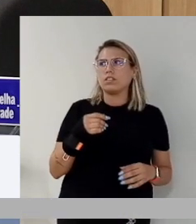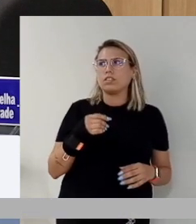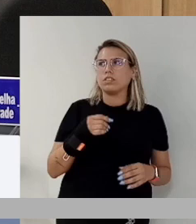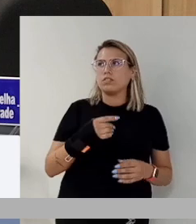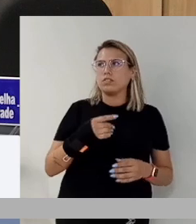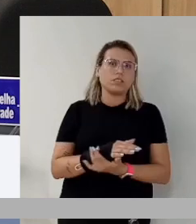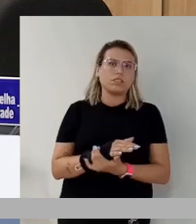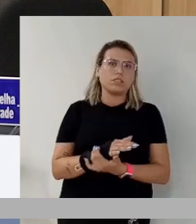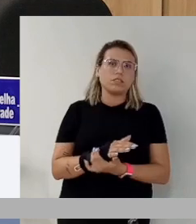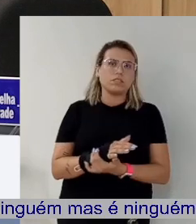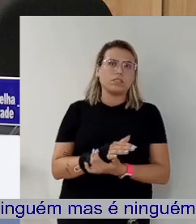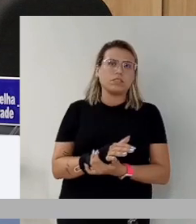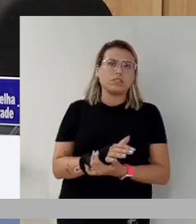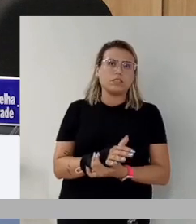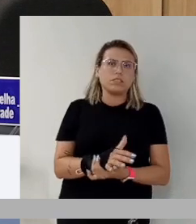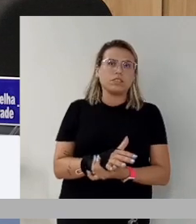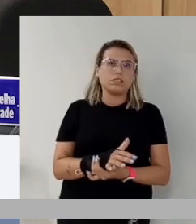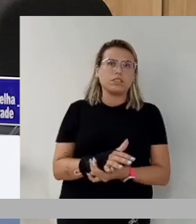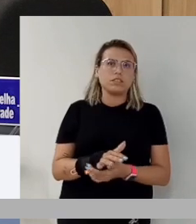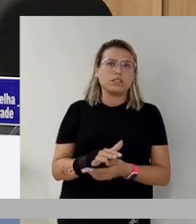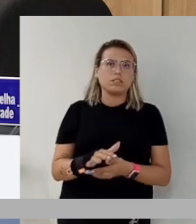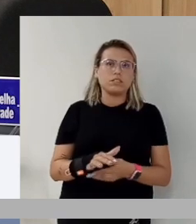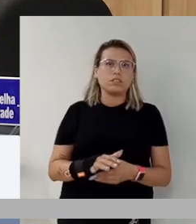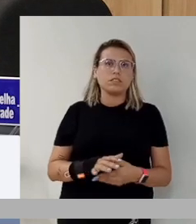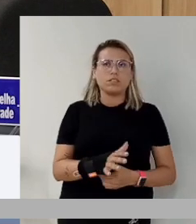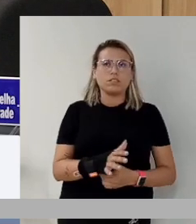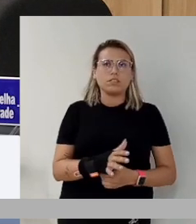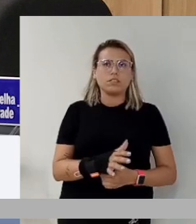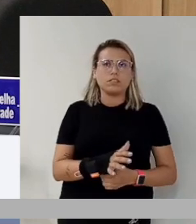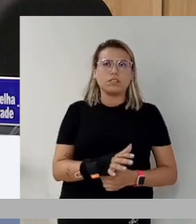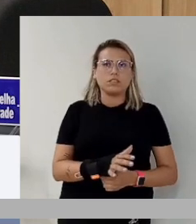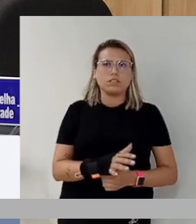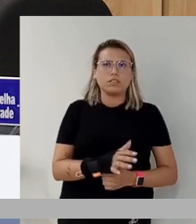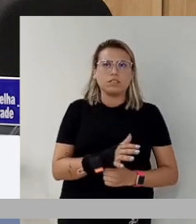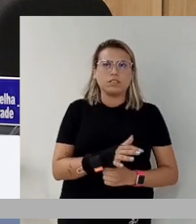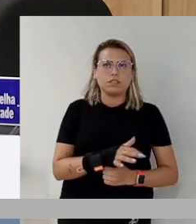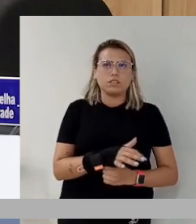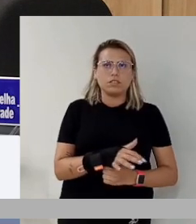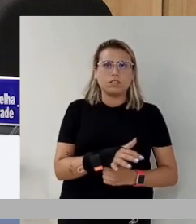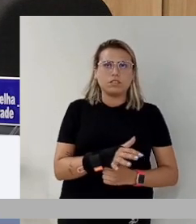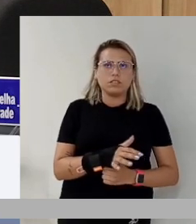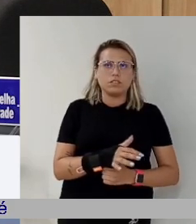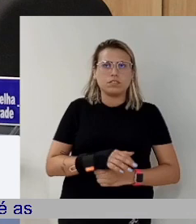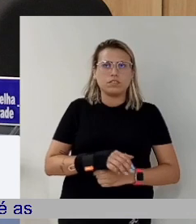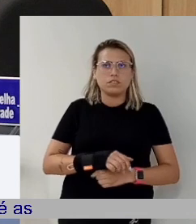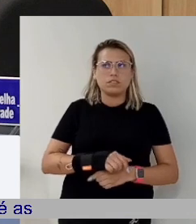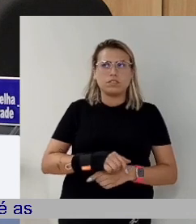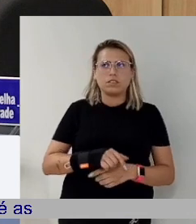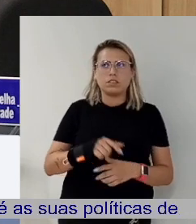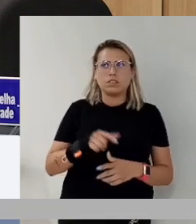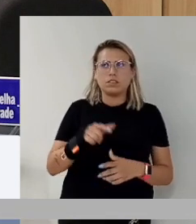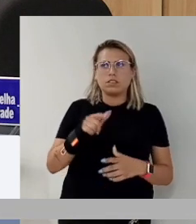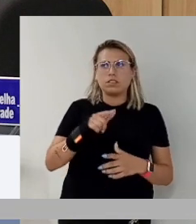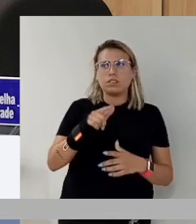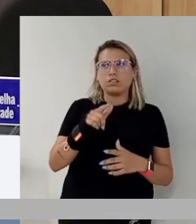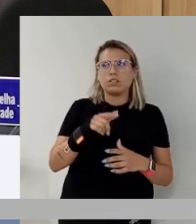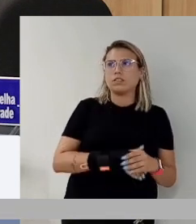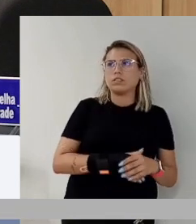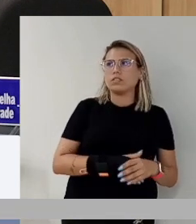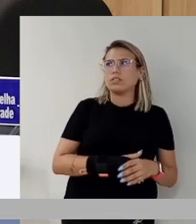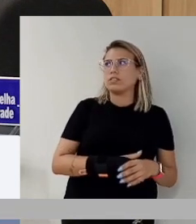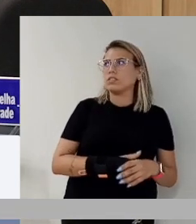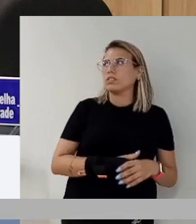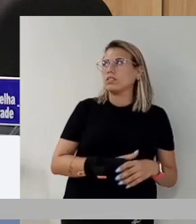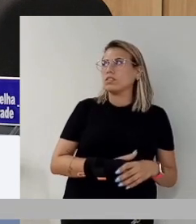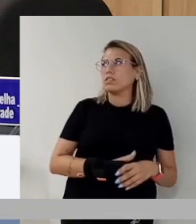mas é ninguém mesmo Desde que não me ofenda não é as posições políticas de ninguém que vão